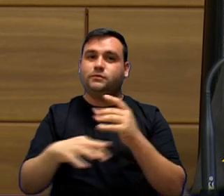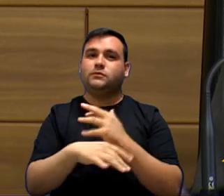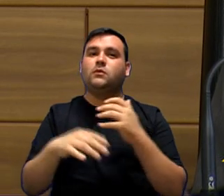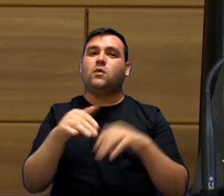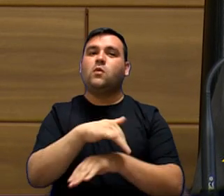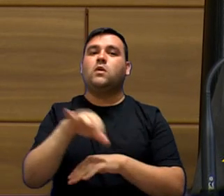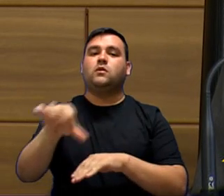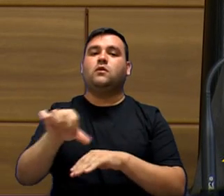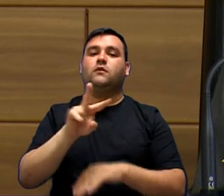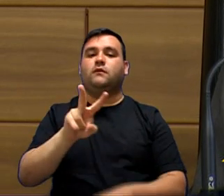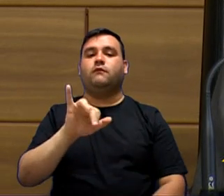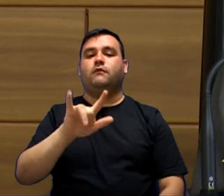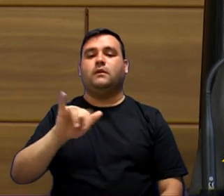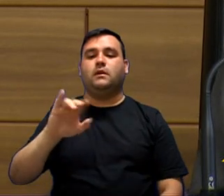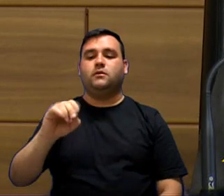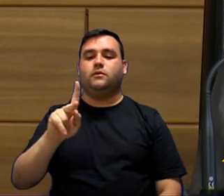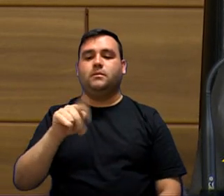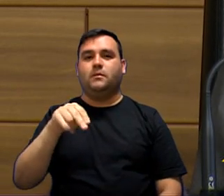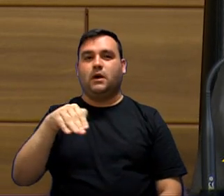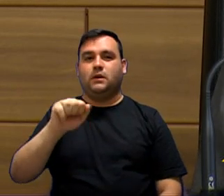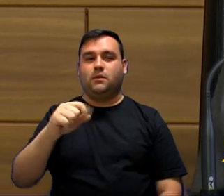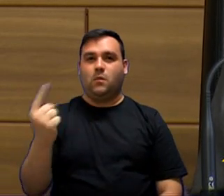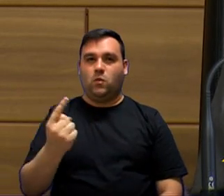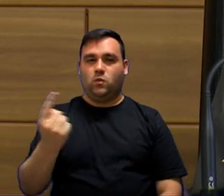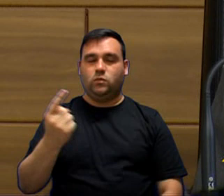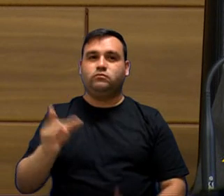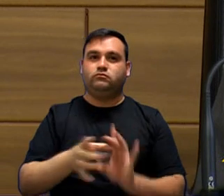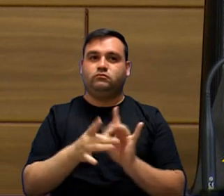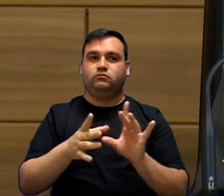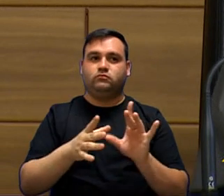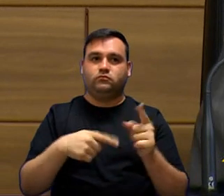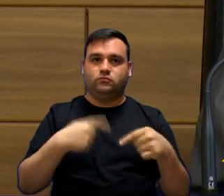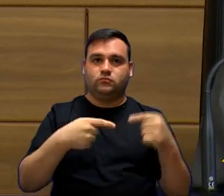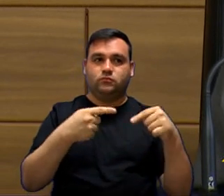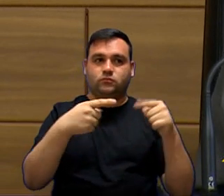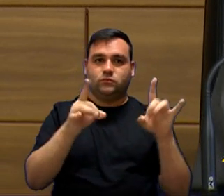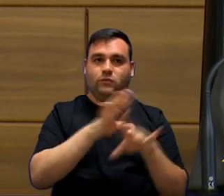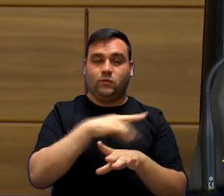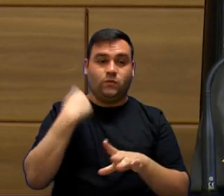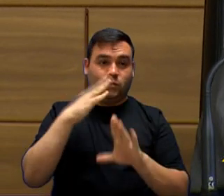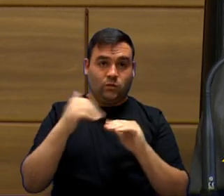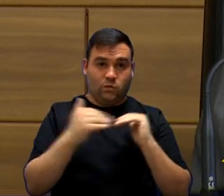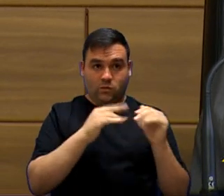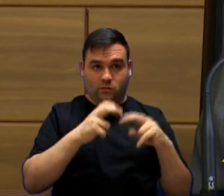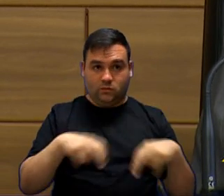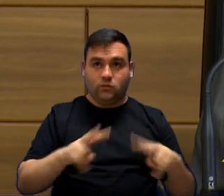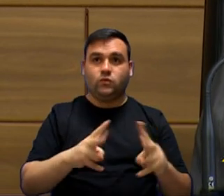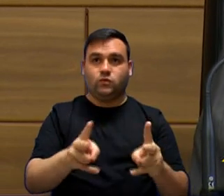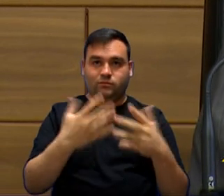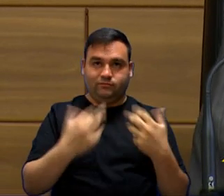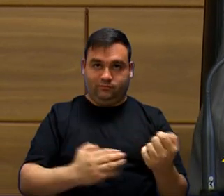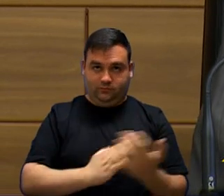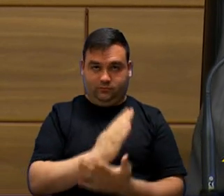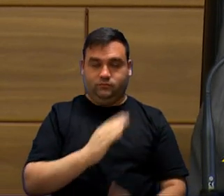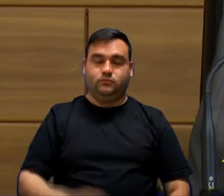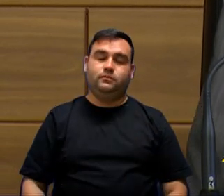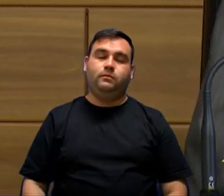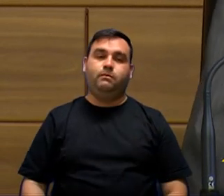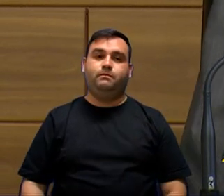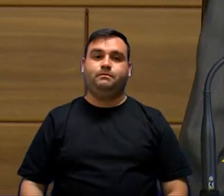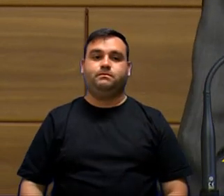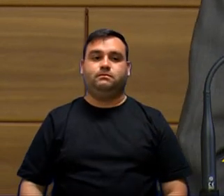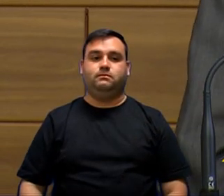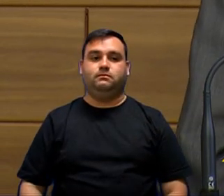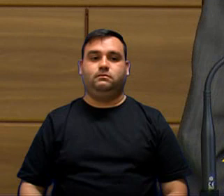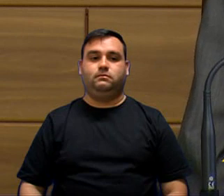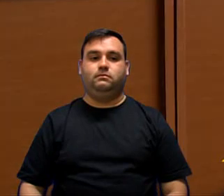Nova Jardim Village Ipanema 1. Aberta a discussão, encerrada a discussão, os vereadores concordam, permanece como estão, está aprovado.